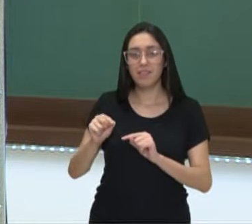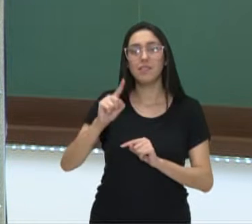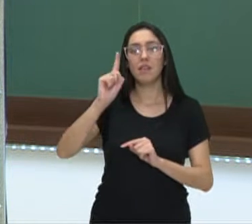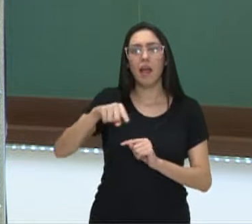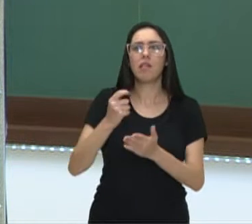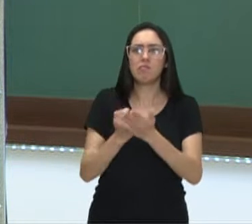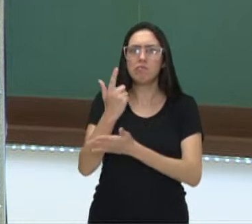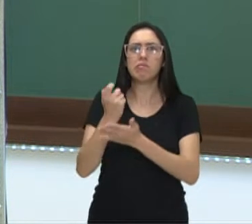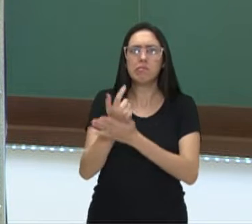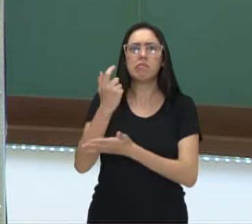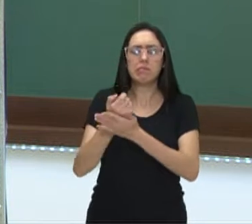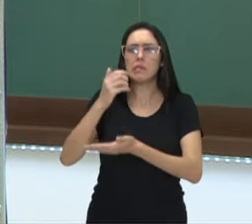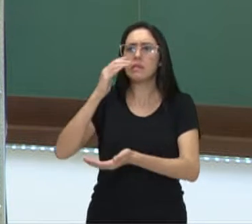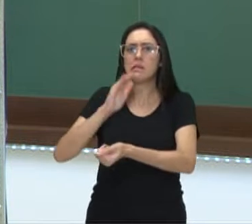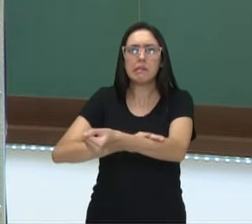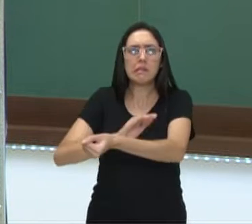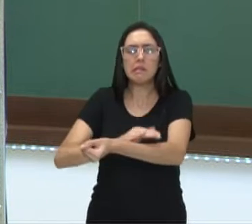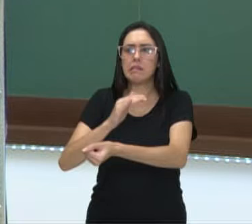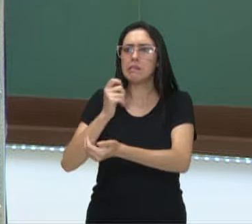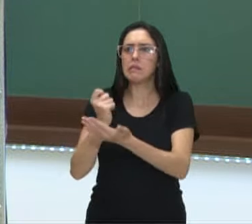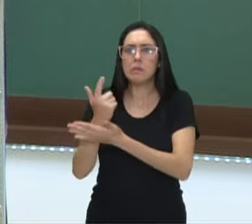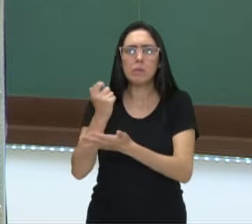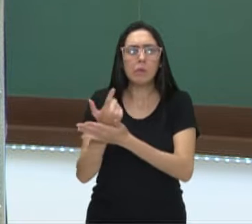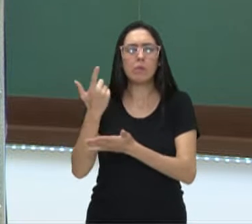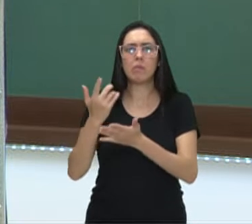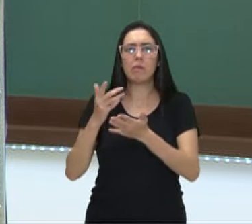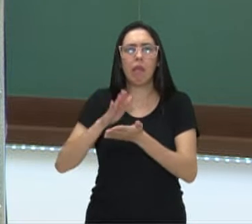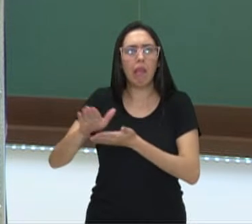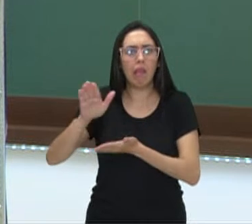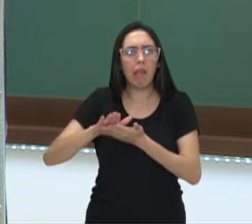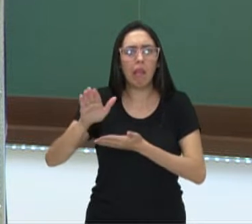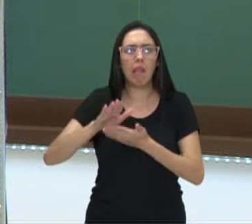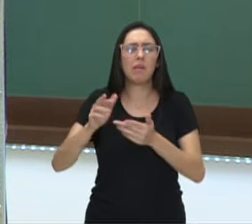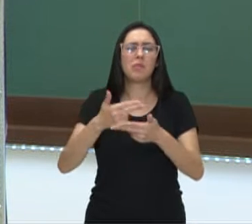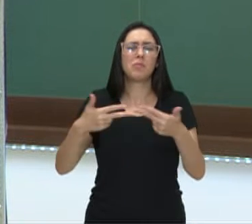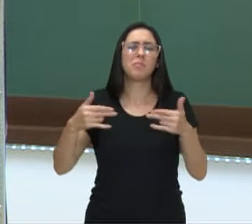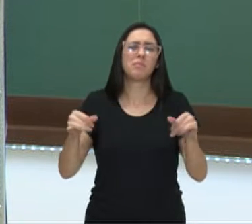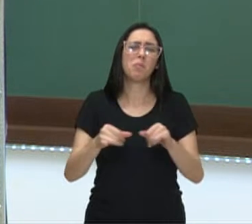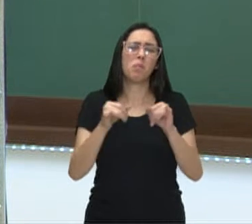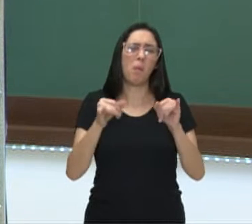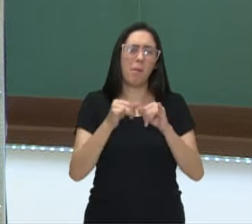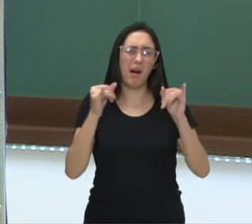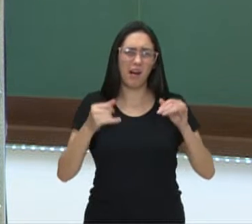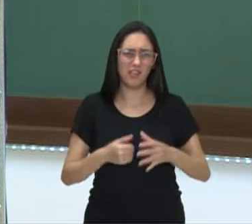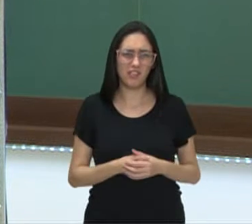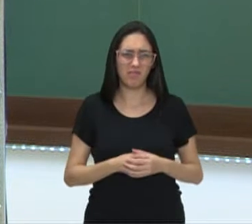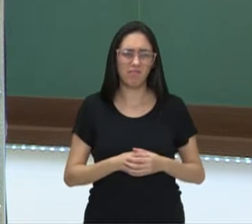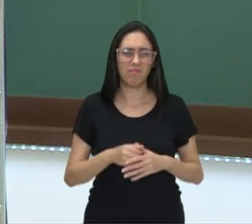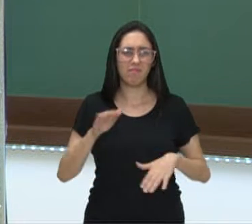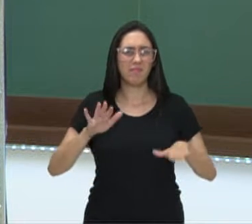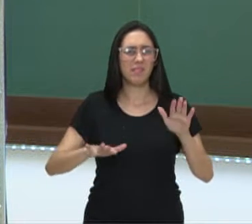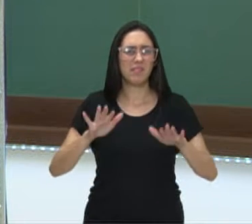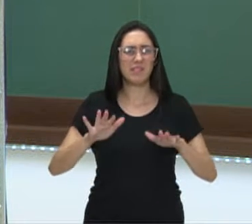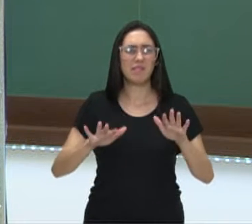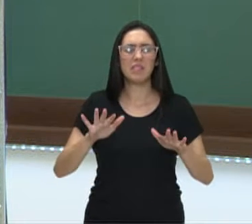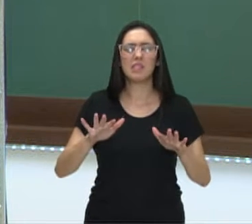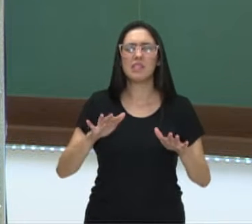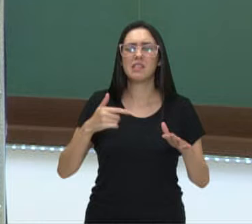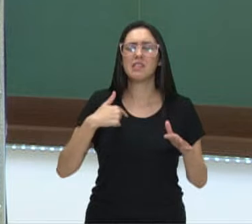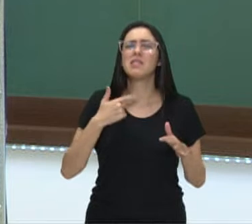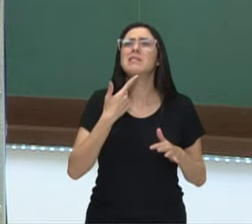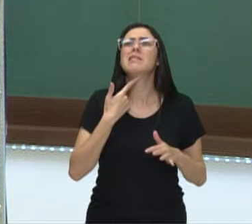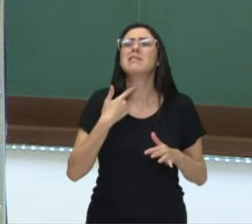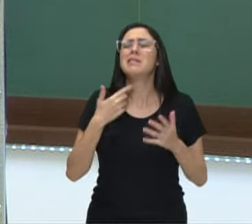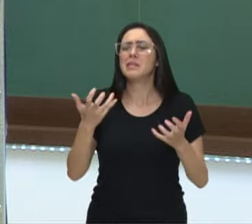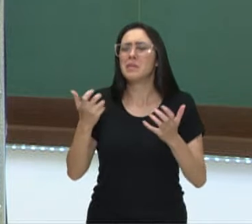em demasia de produtos e serviços geralmente supérfluos, quando nós somos impulsionados a comprar de